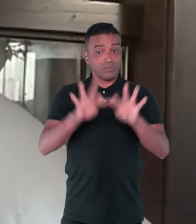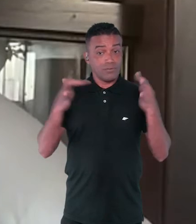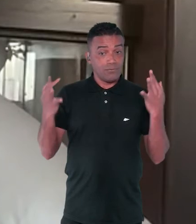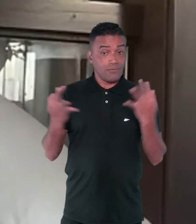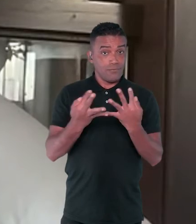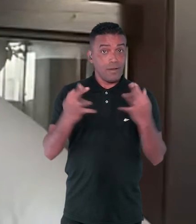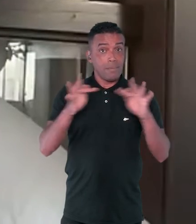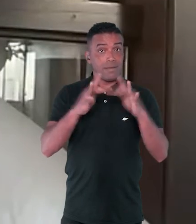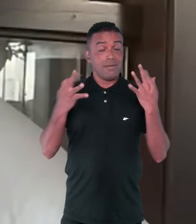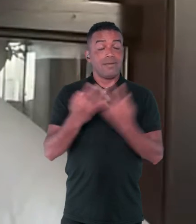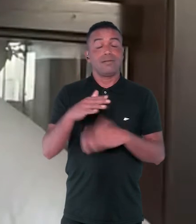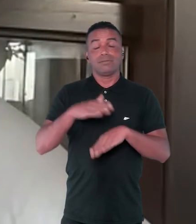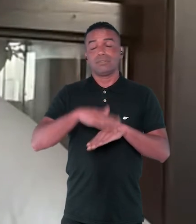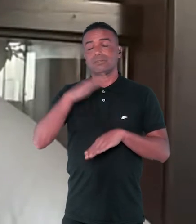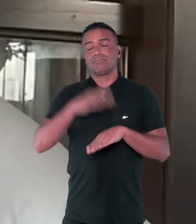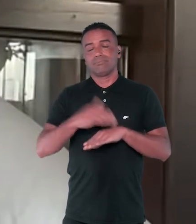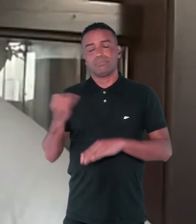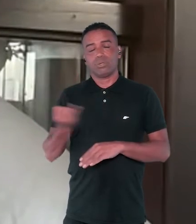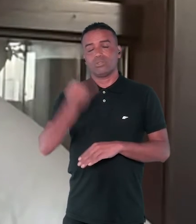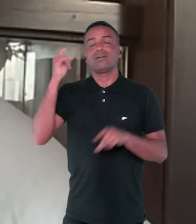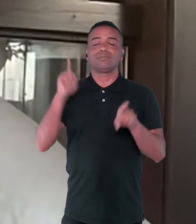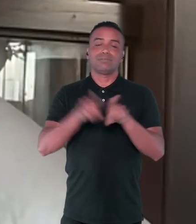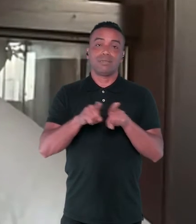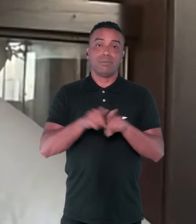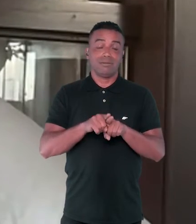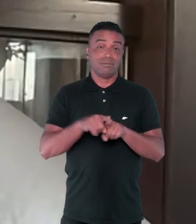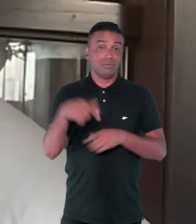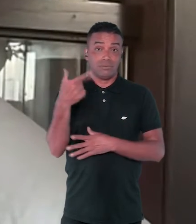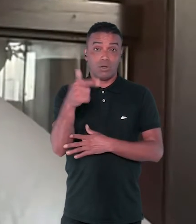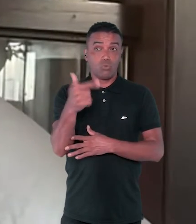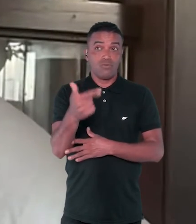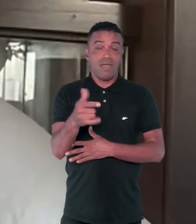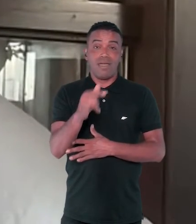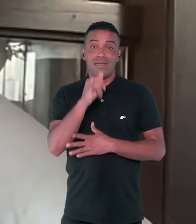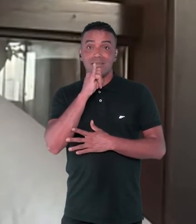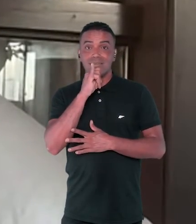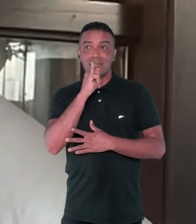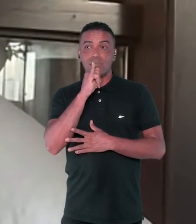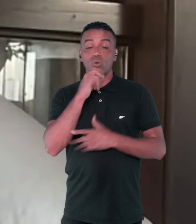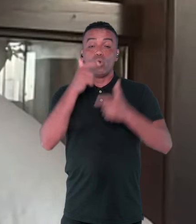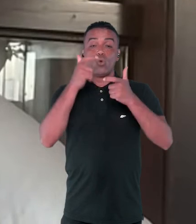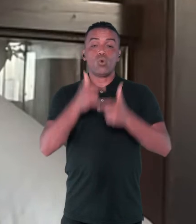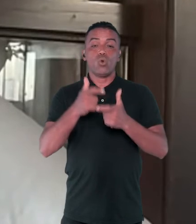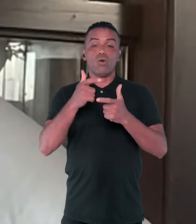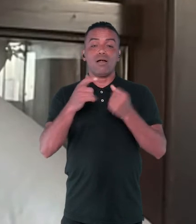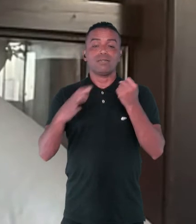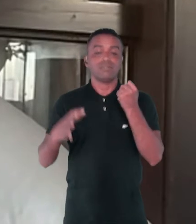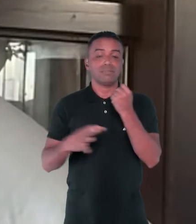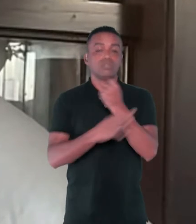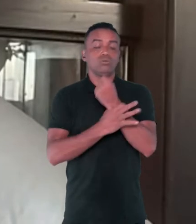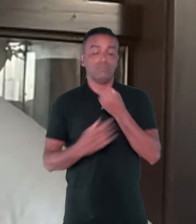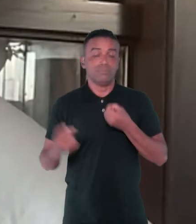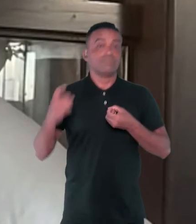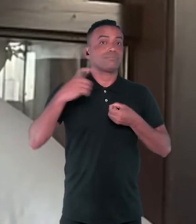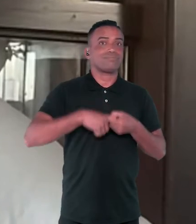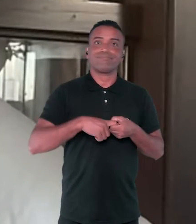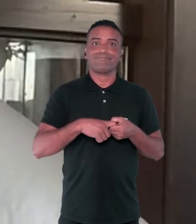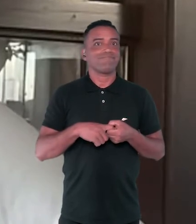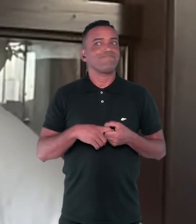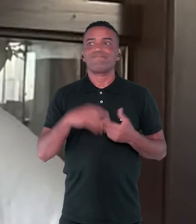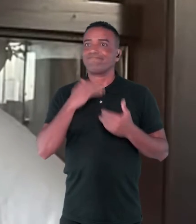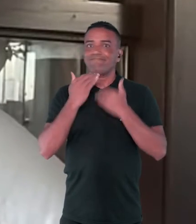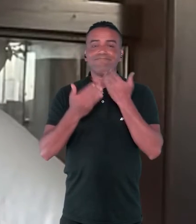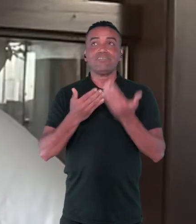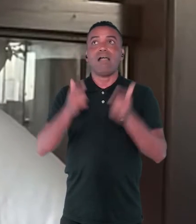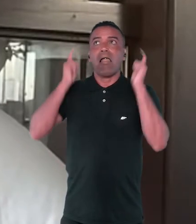família é muito importante. Se você não tiver um refúgio seguro para voltar todo dia, você não dá conta.